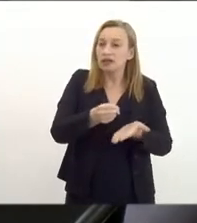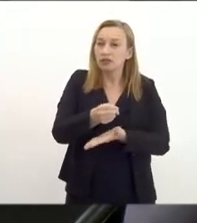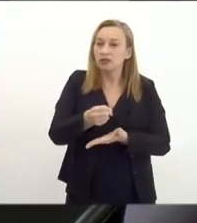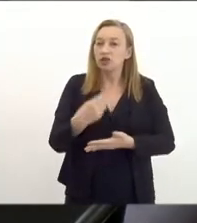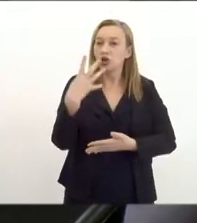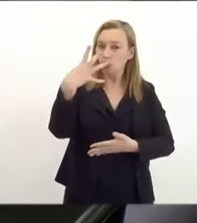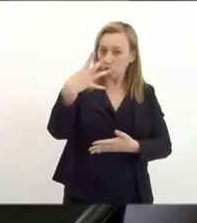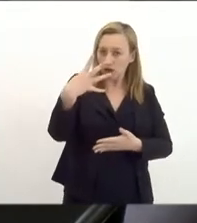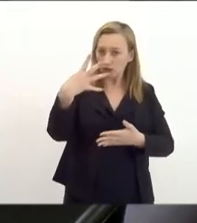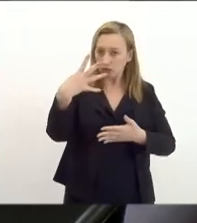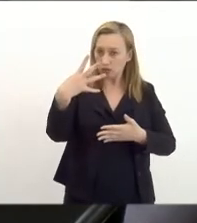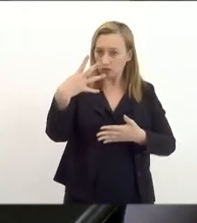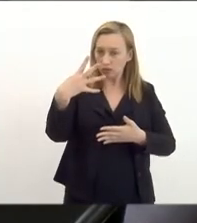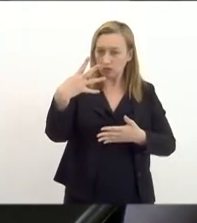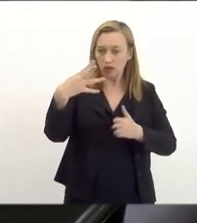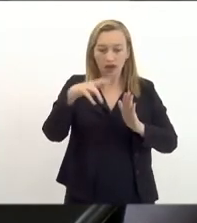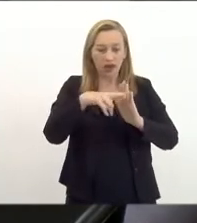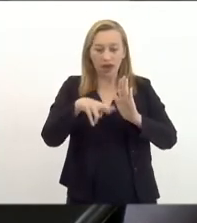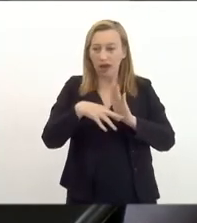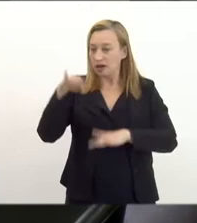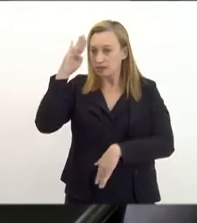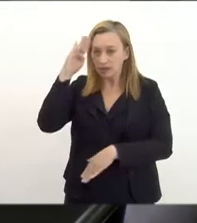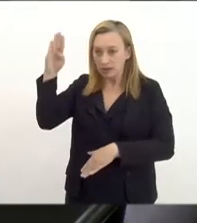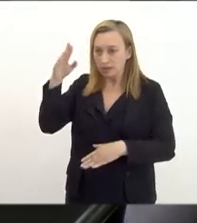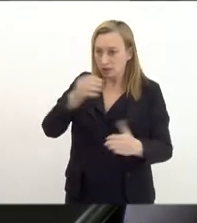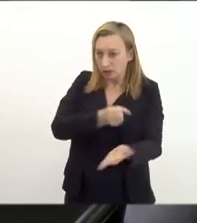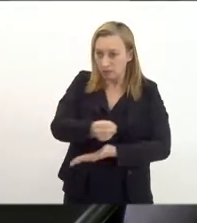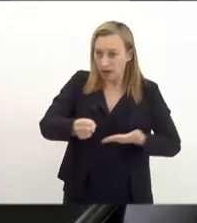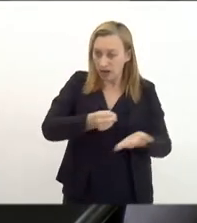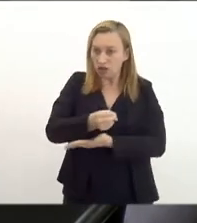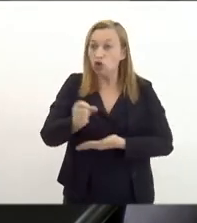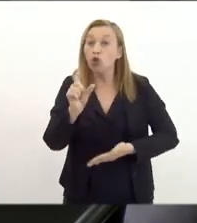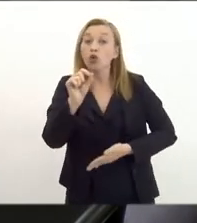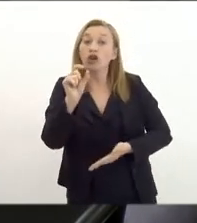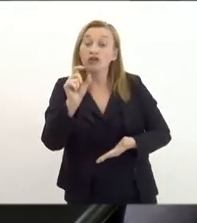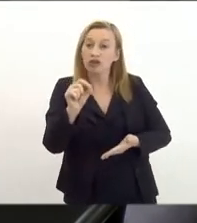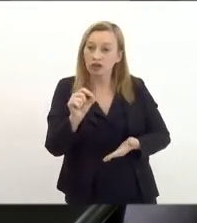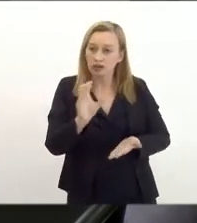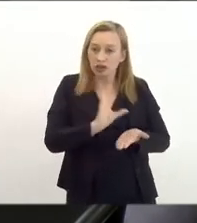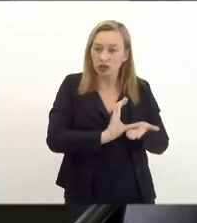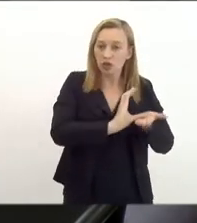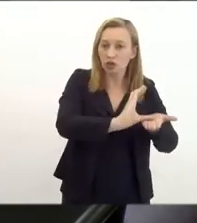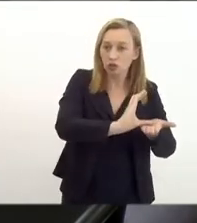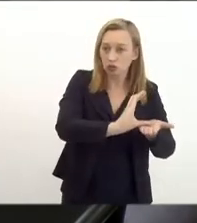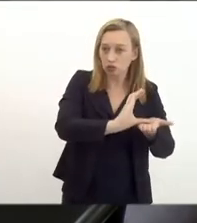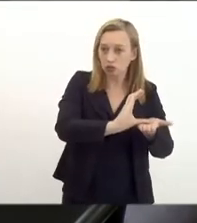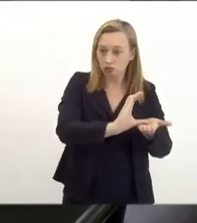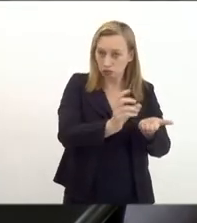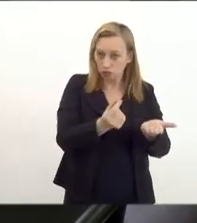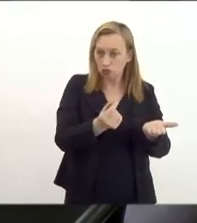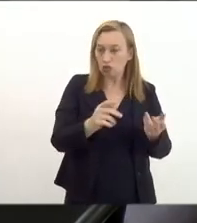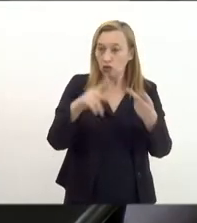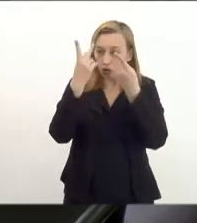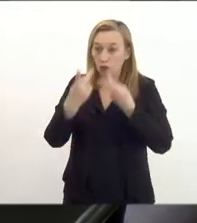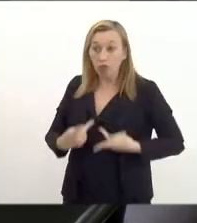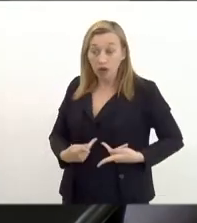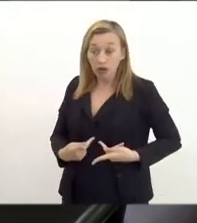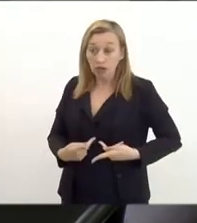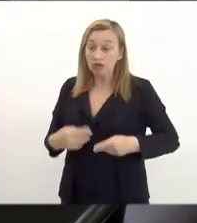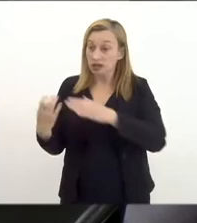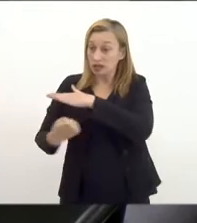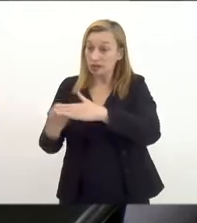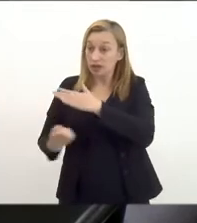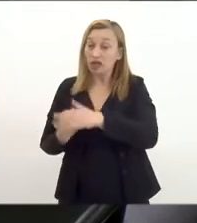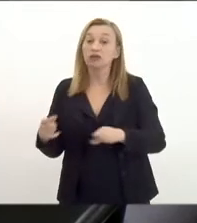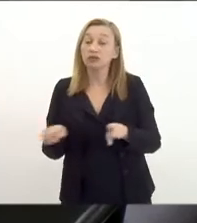quatro grandes eixos O que fazer com os recursos humanos dessas empresas O que fazer com